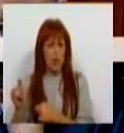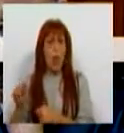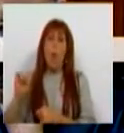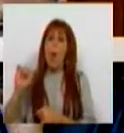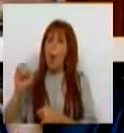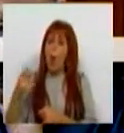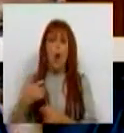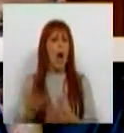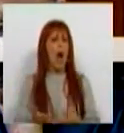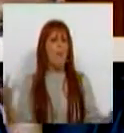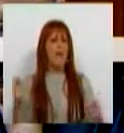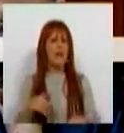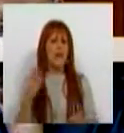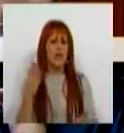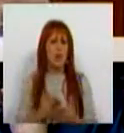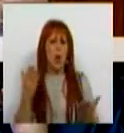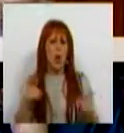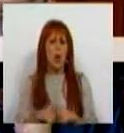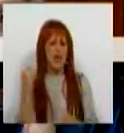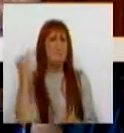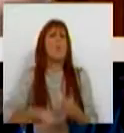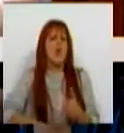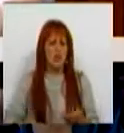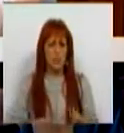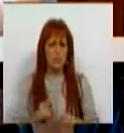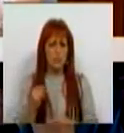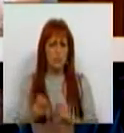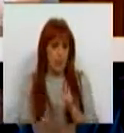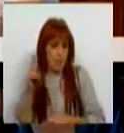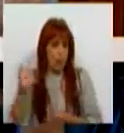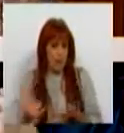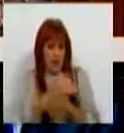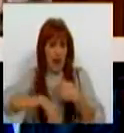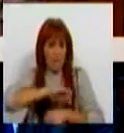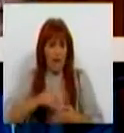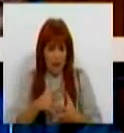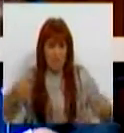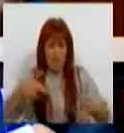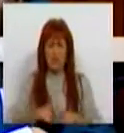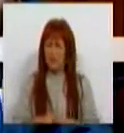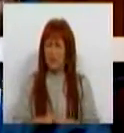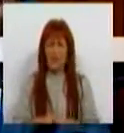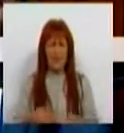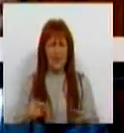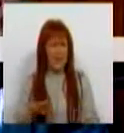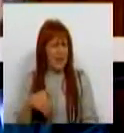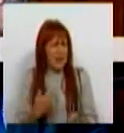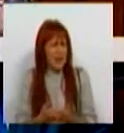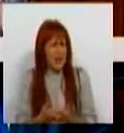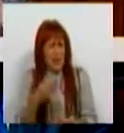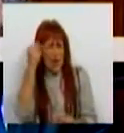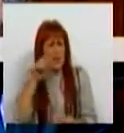que aumentando simplesmente os impostos aumentaria a receita, desconheceu o efeito que isso tinha na